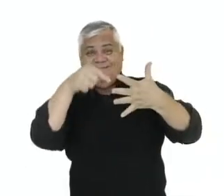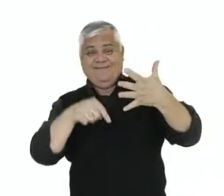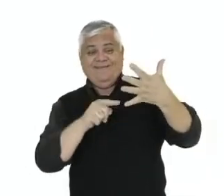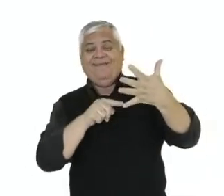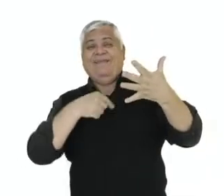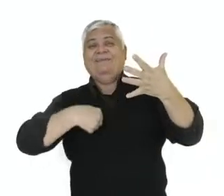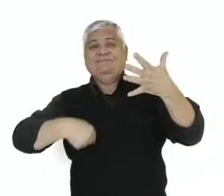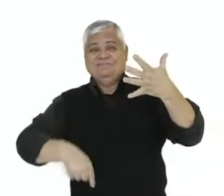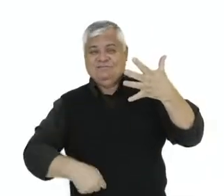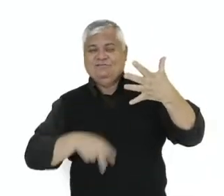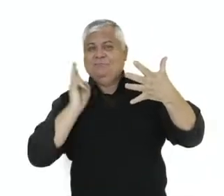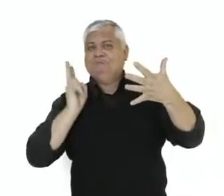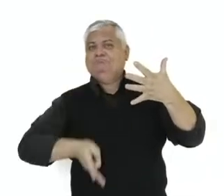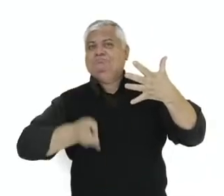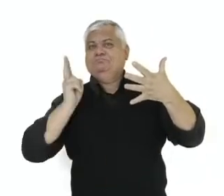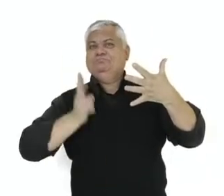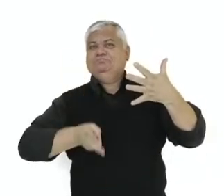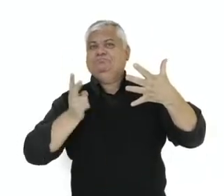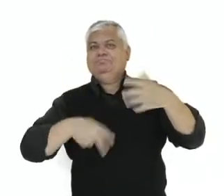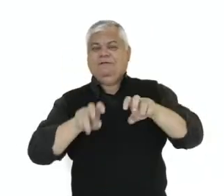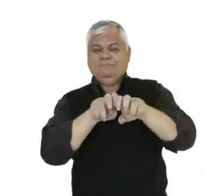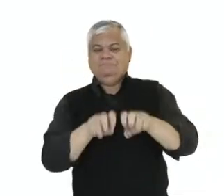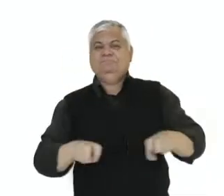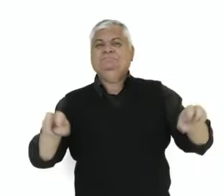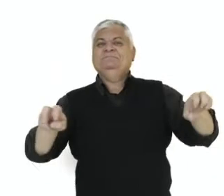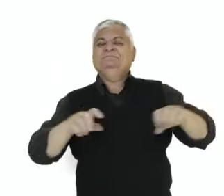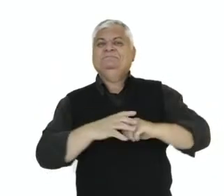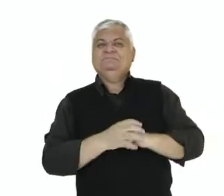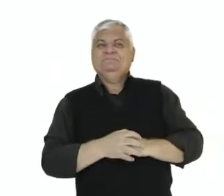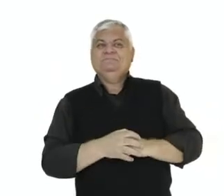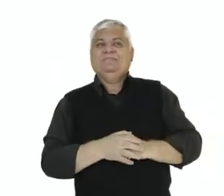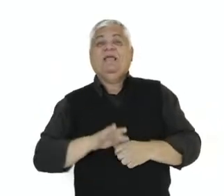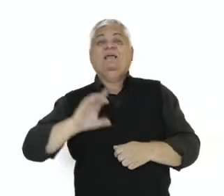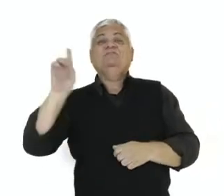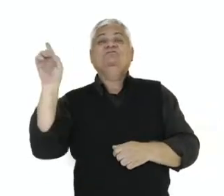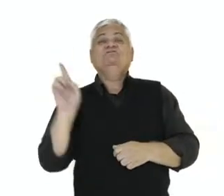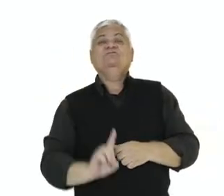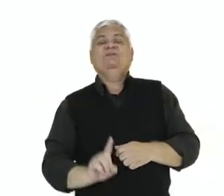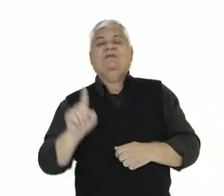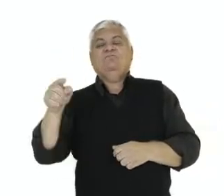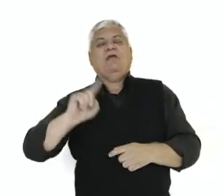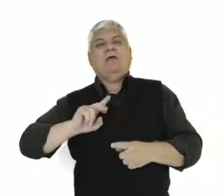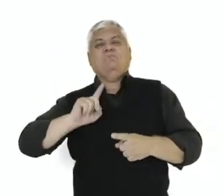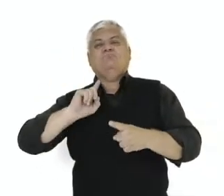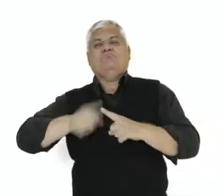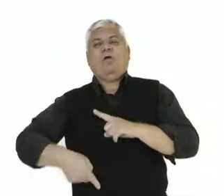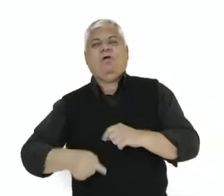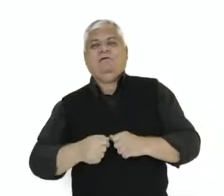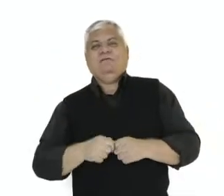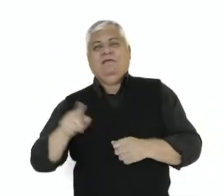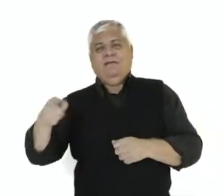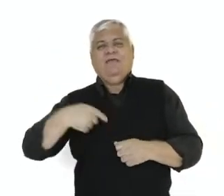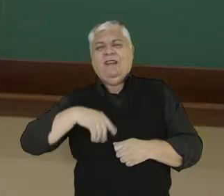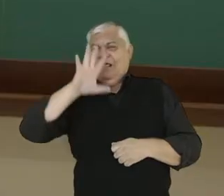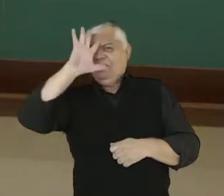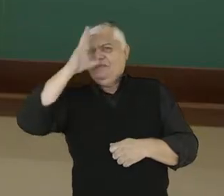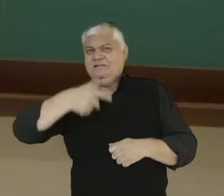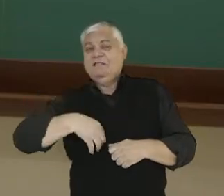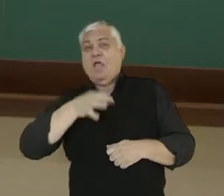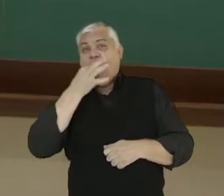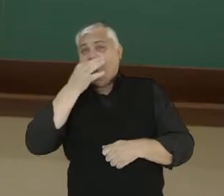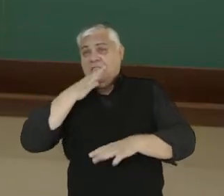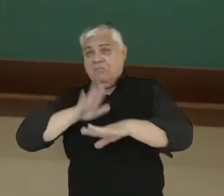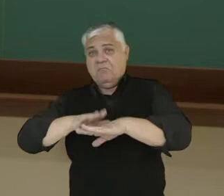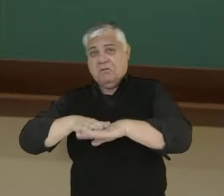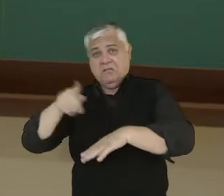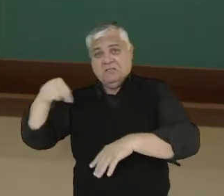permanentes do Conselho de Segurança da ONU. Fato que dá direito a veto, então, nas tomadas de decisões que vão afetar